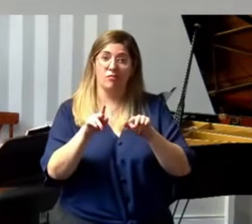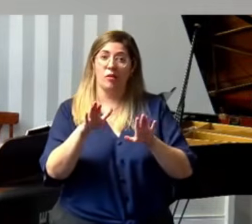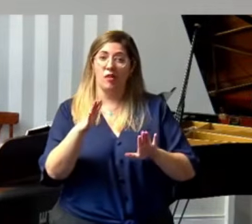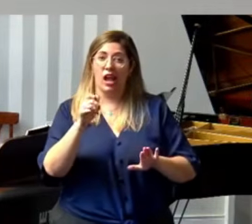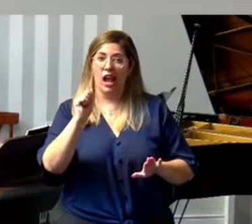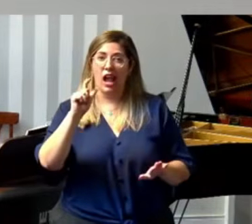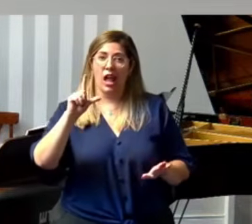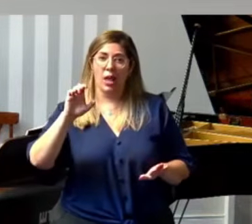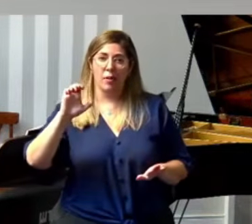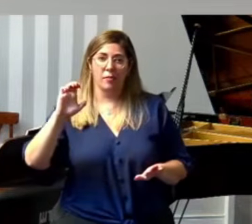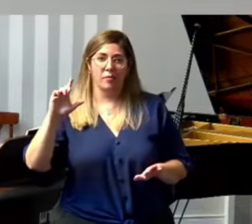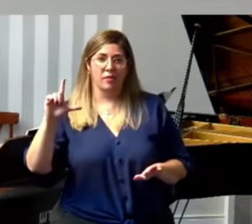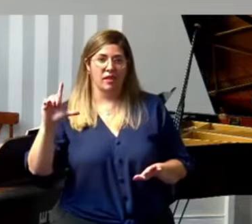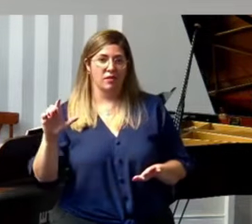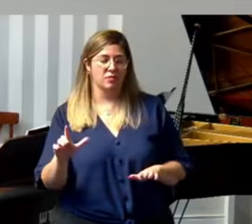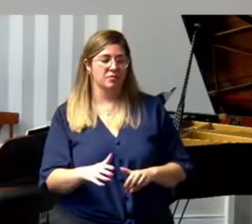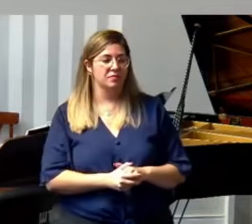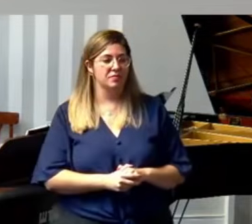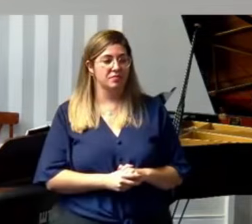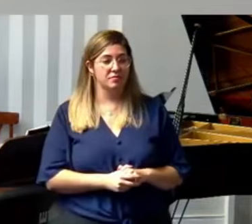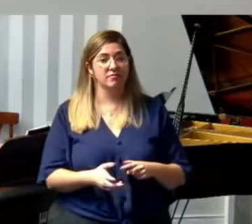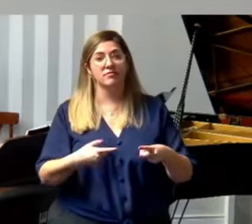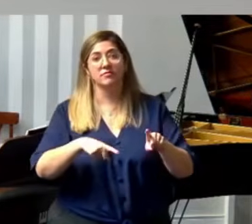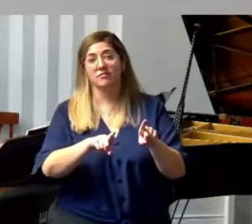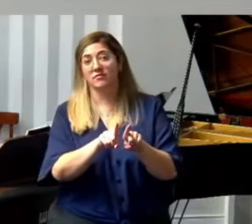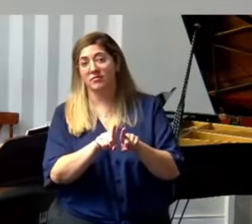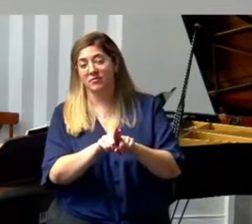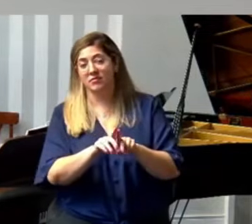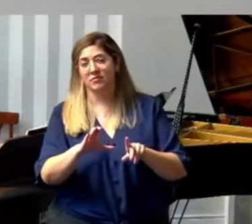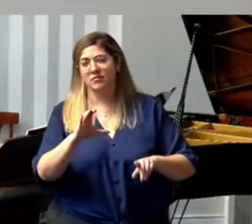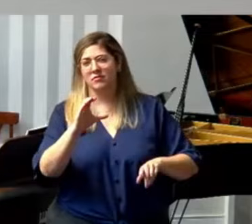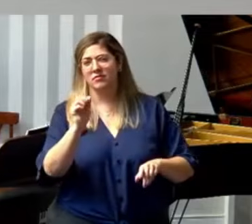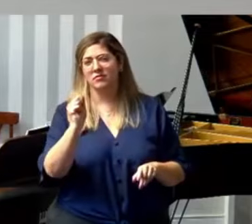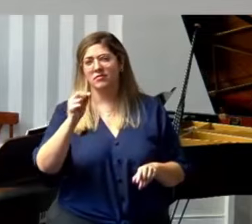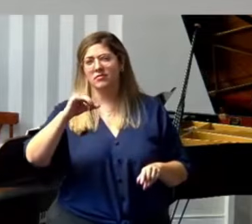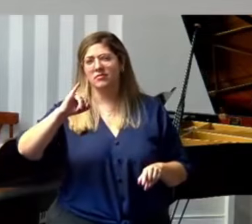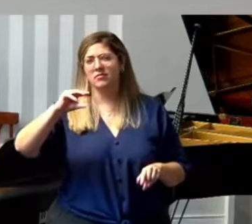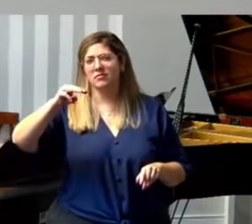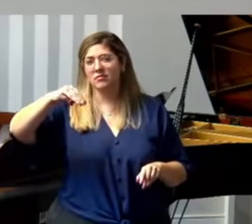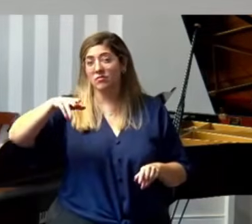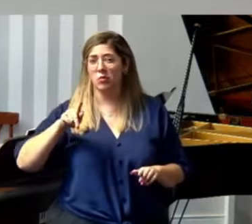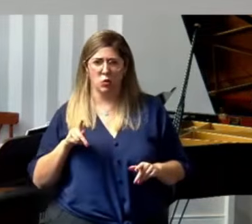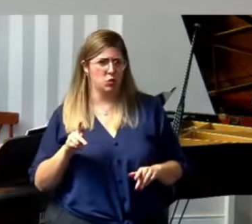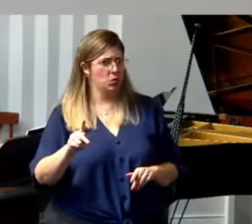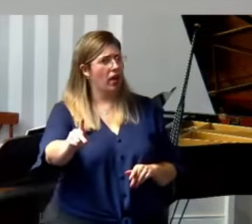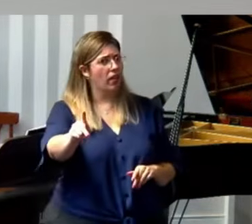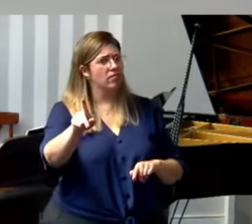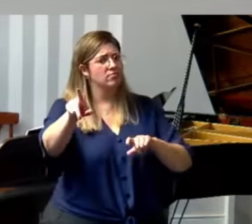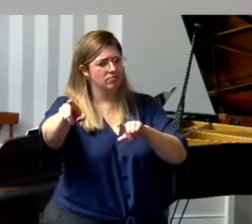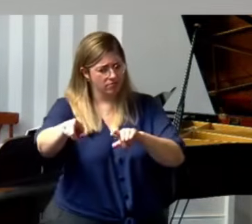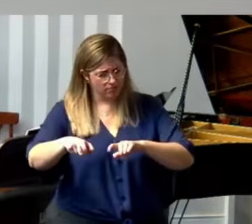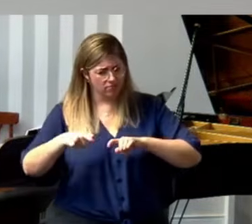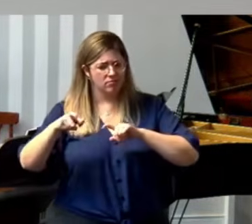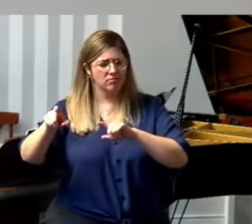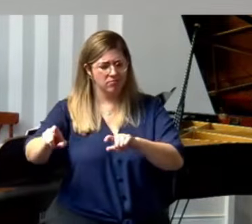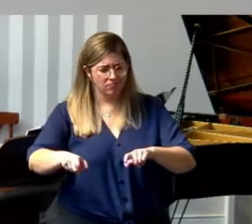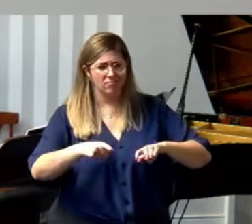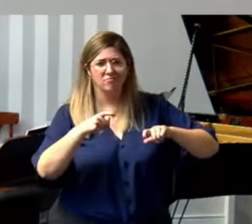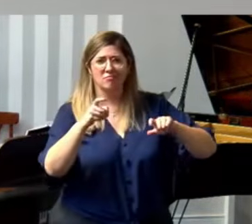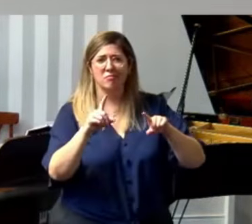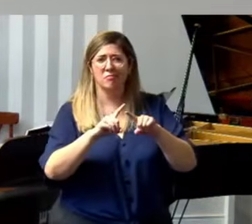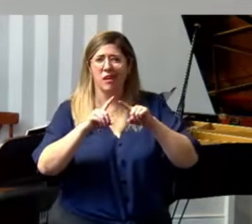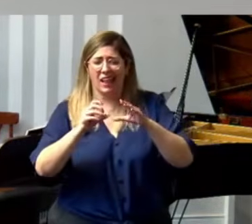Abel. Entretanto, o ato de Caim de trabalhar o solo, de cultivar o solo, não seria frutífero.